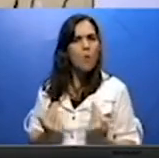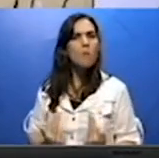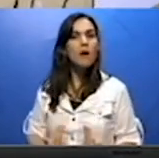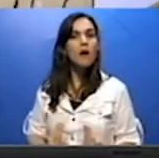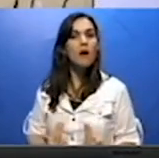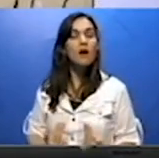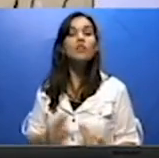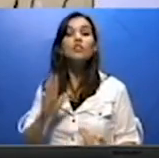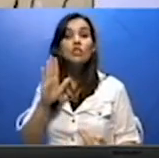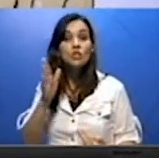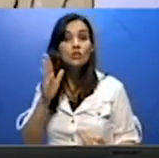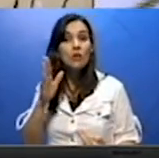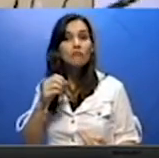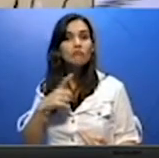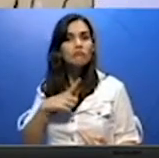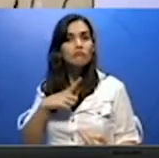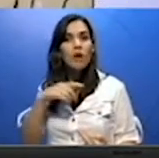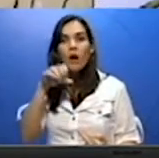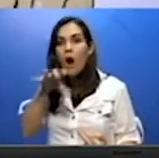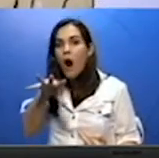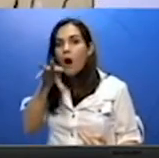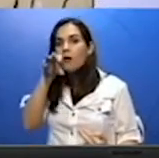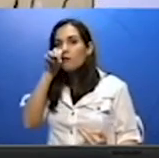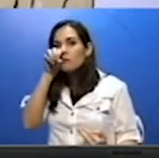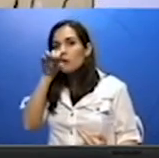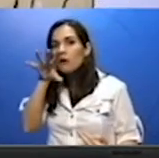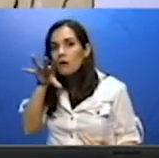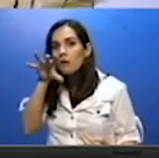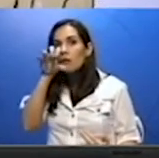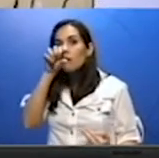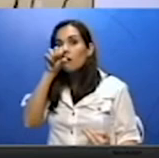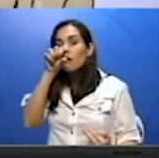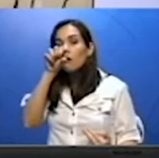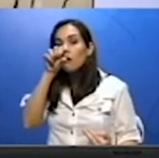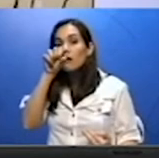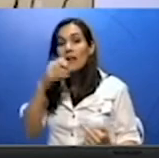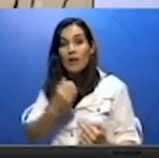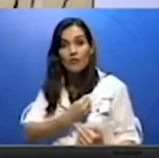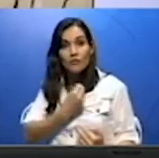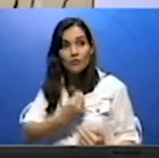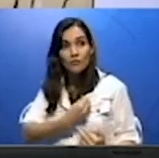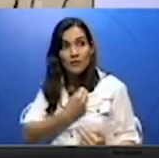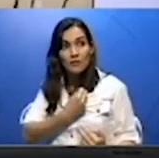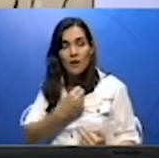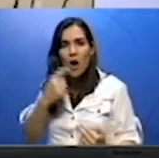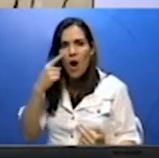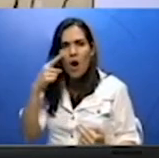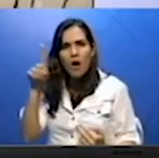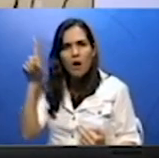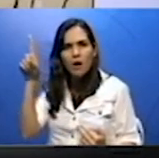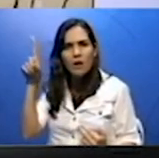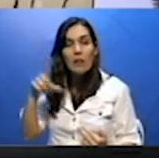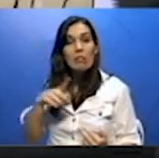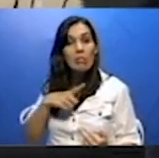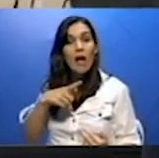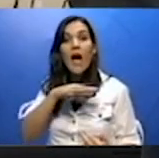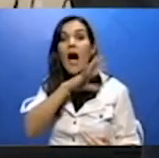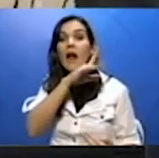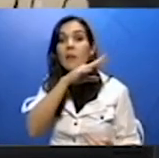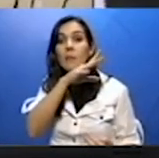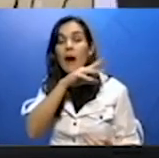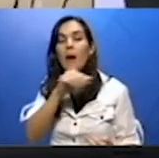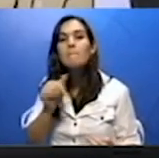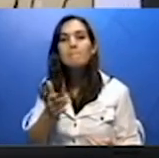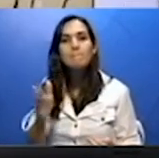apresentamos brancos fendas branquiais numa quase na nossa vida nessa figura eu mostro alguns animais o